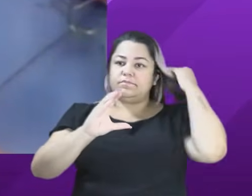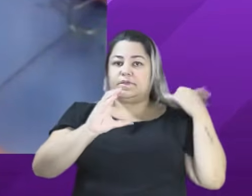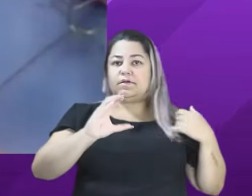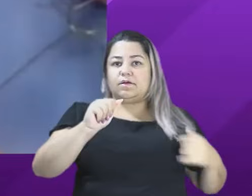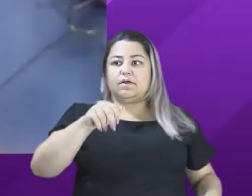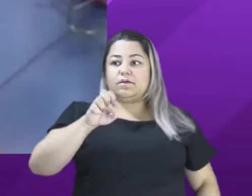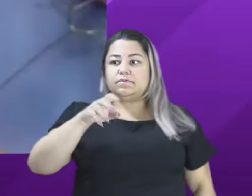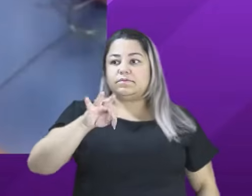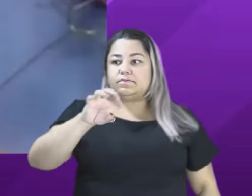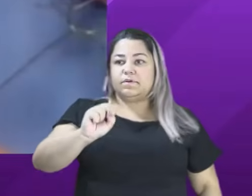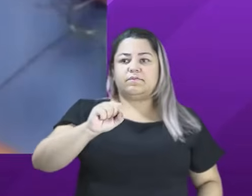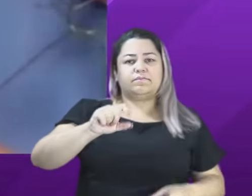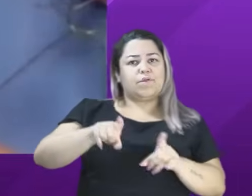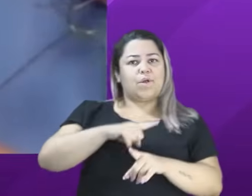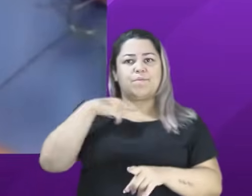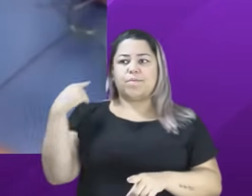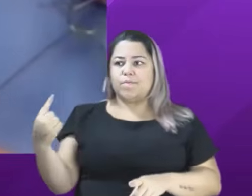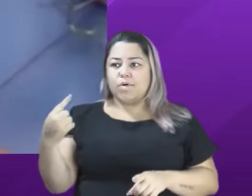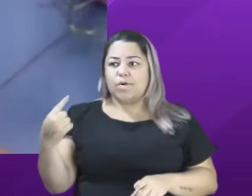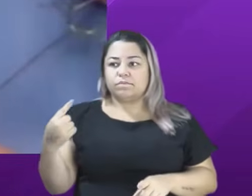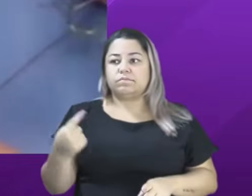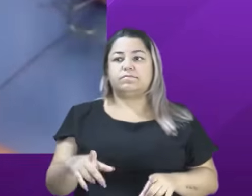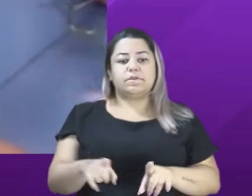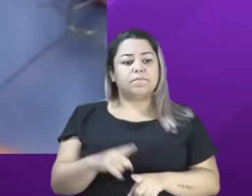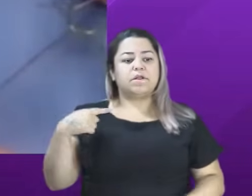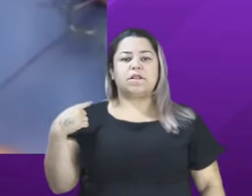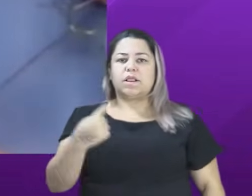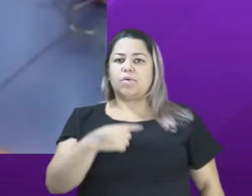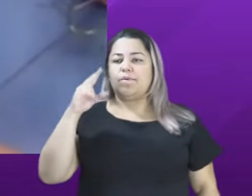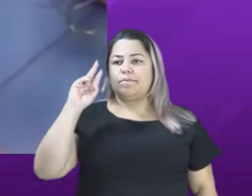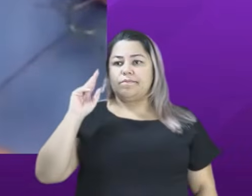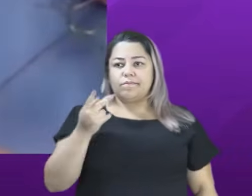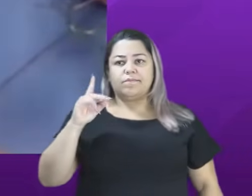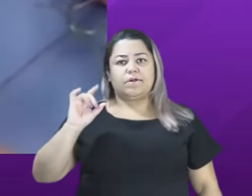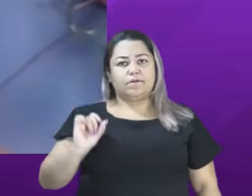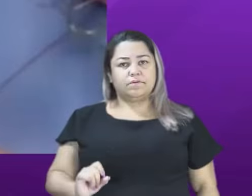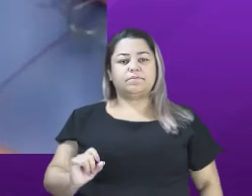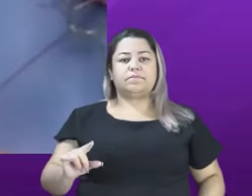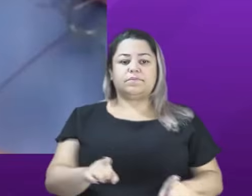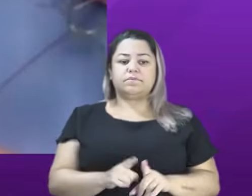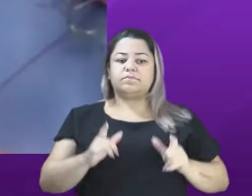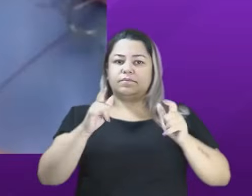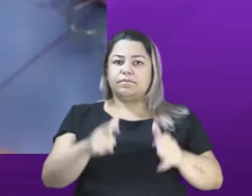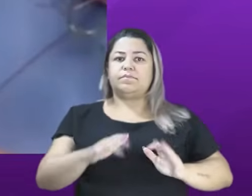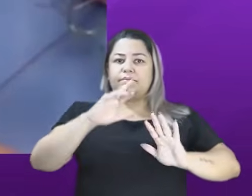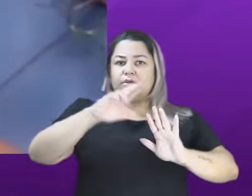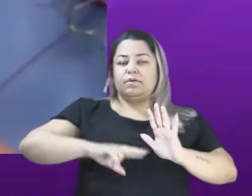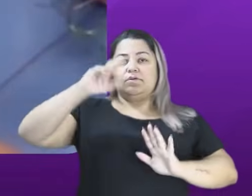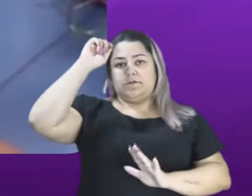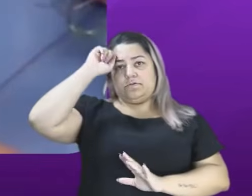primeiros a serem dizimados, então a nossa historiografia, ela passa muito desse lugar do registro